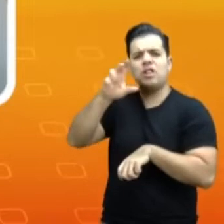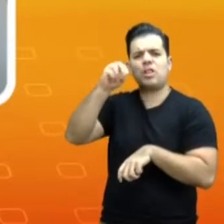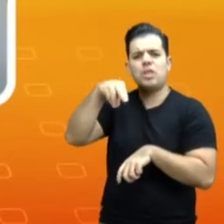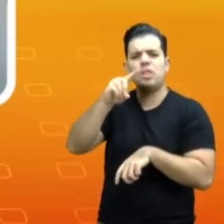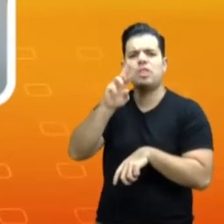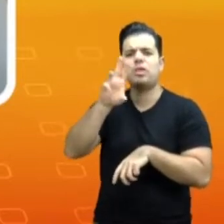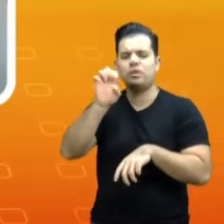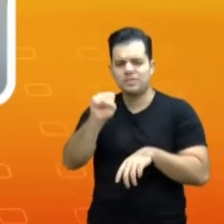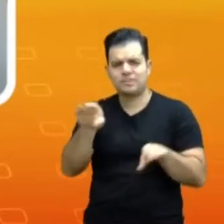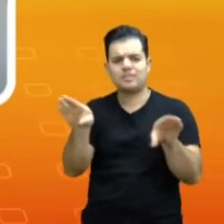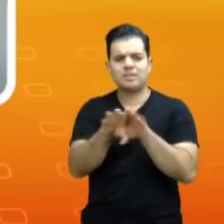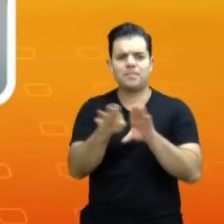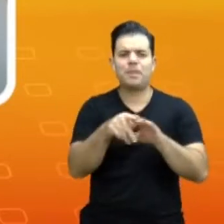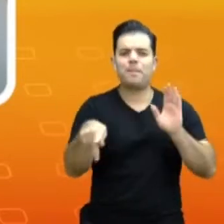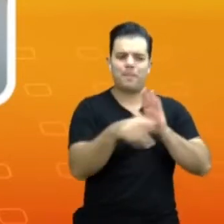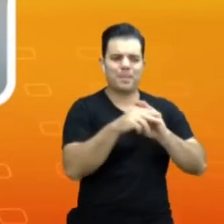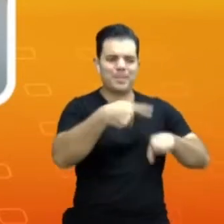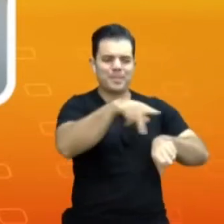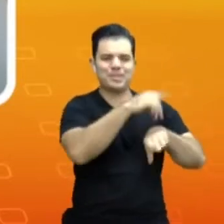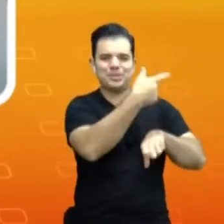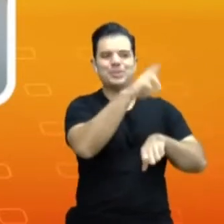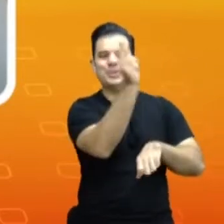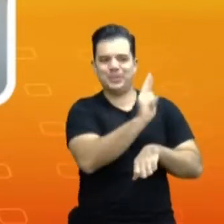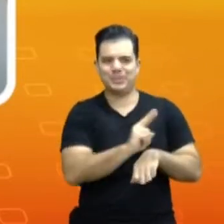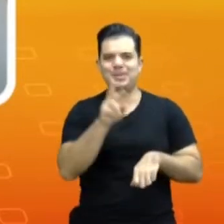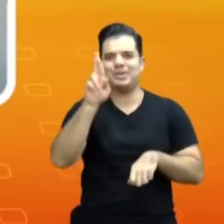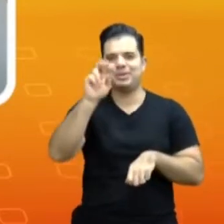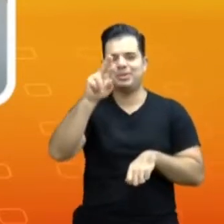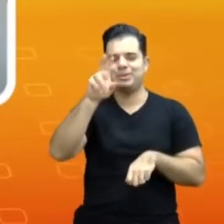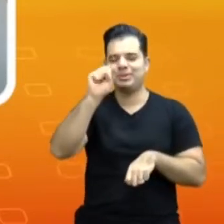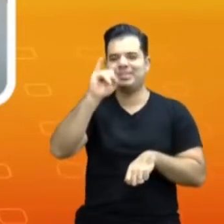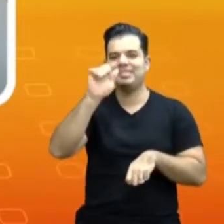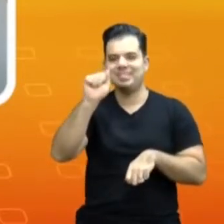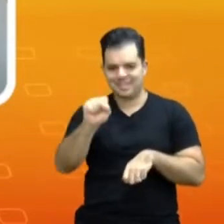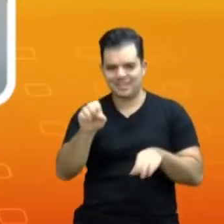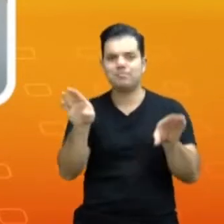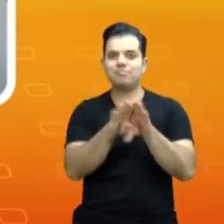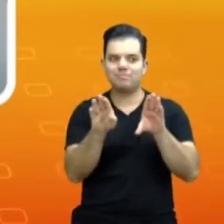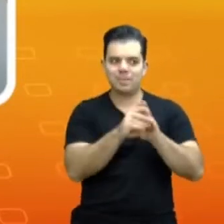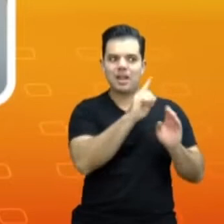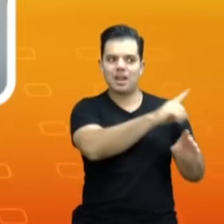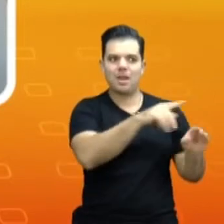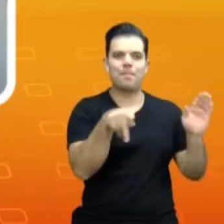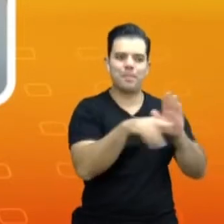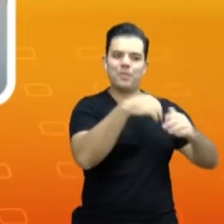mais fortemente na Copa da Rússia, né, onde a gente já na Copa da Rússia